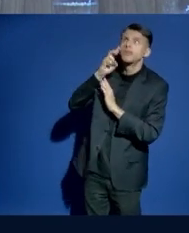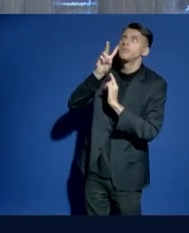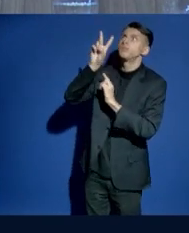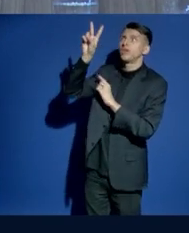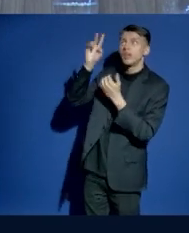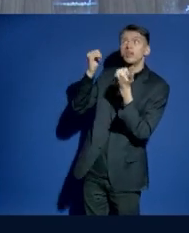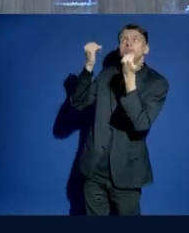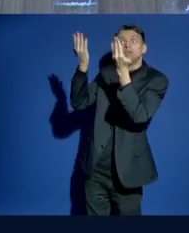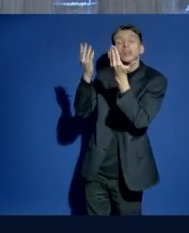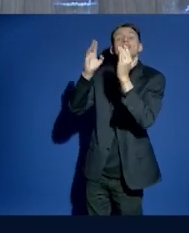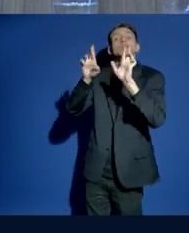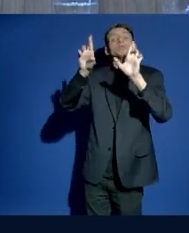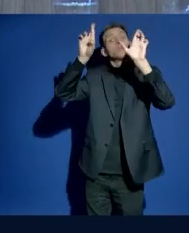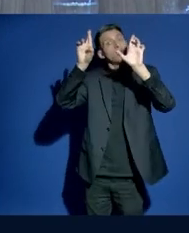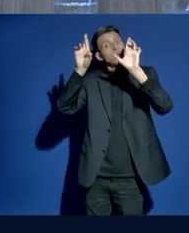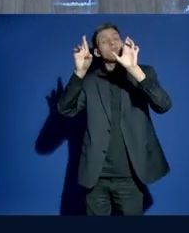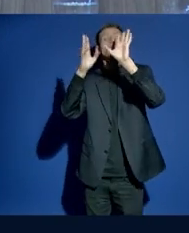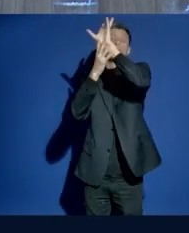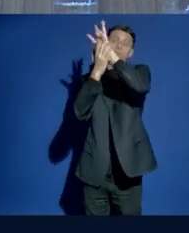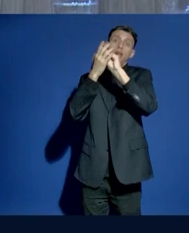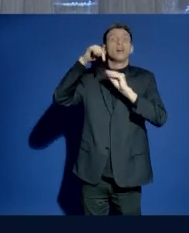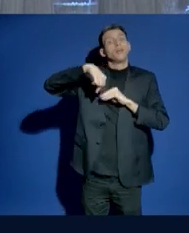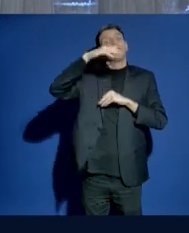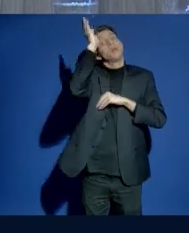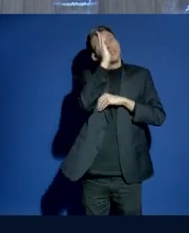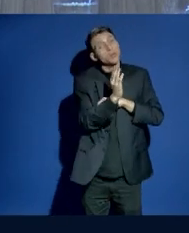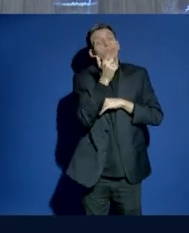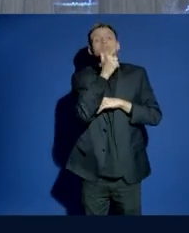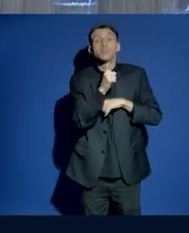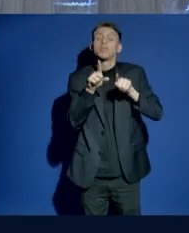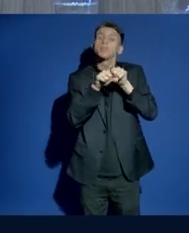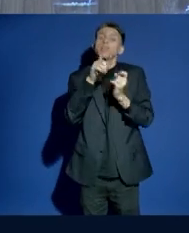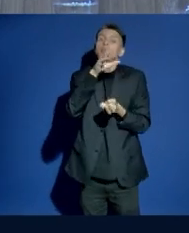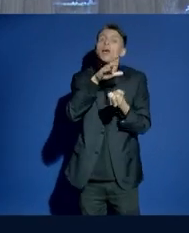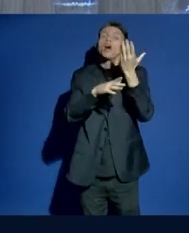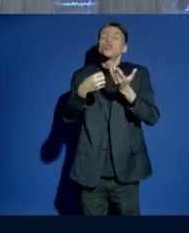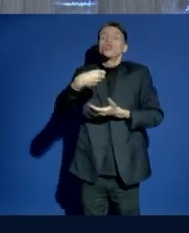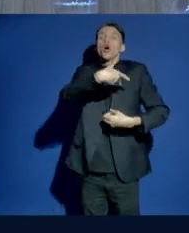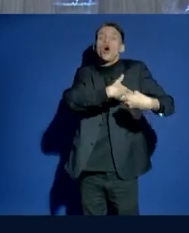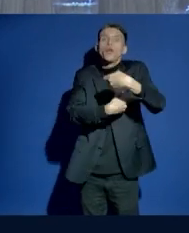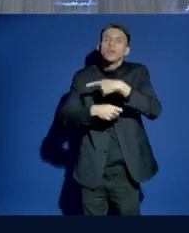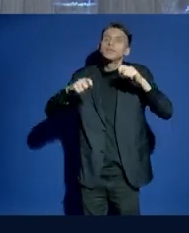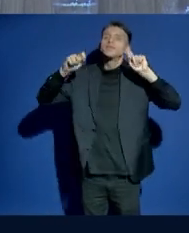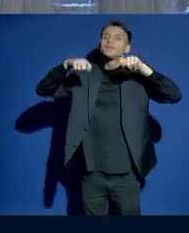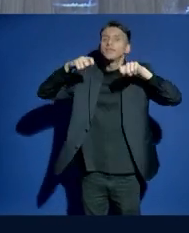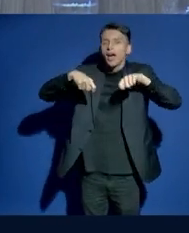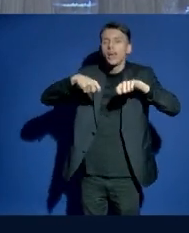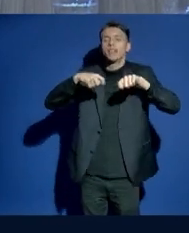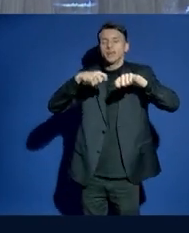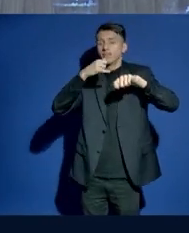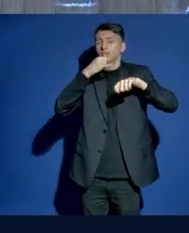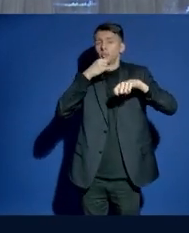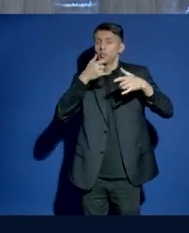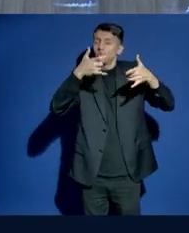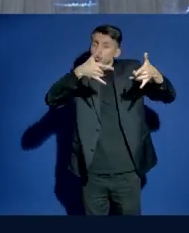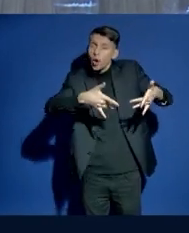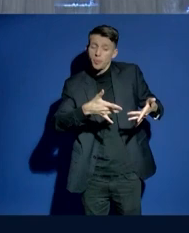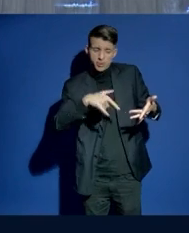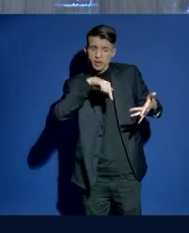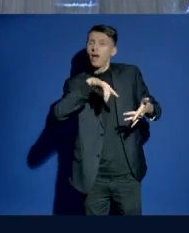Esperamos que isso aconteça aqui no Brasil para poder criar essas novas alternativas de escoamento do